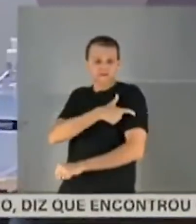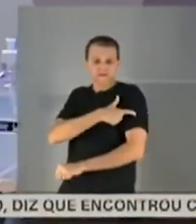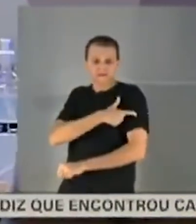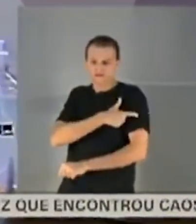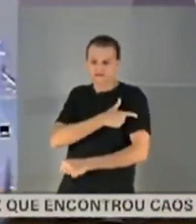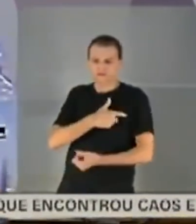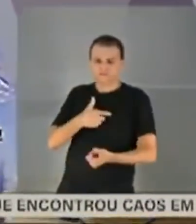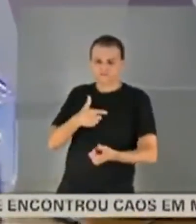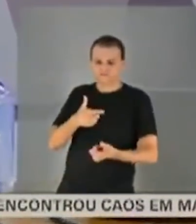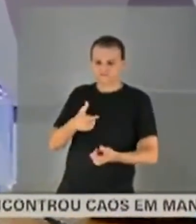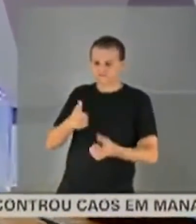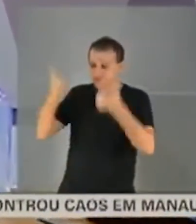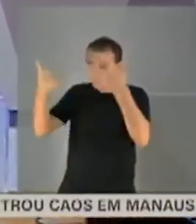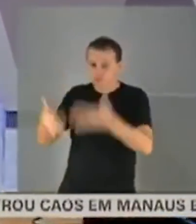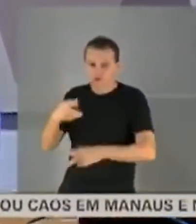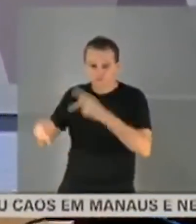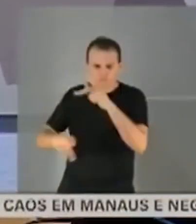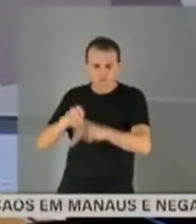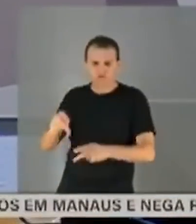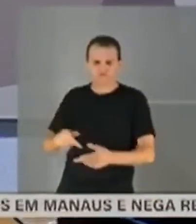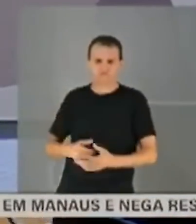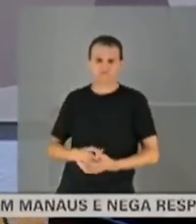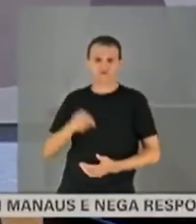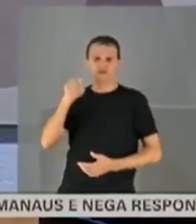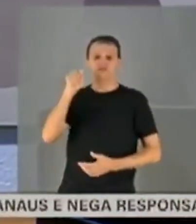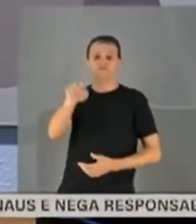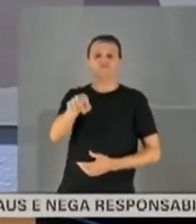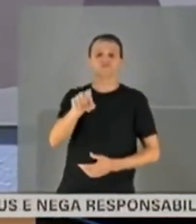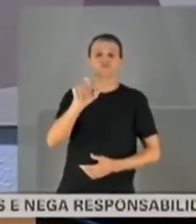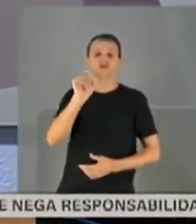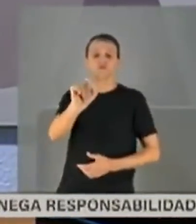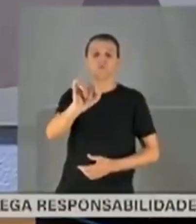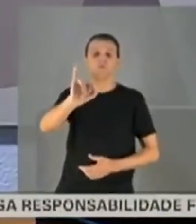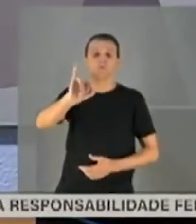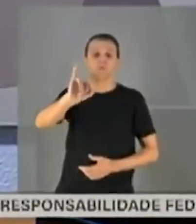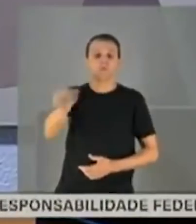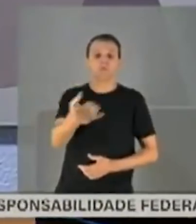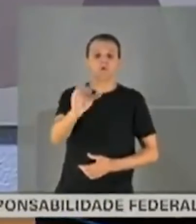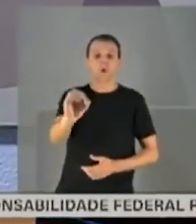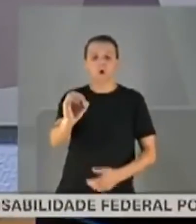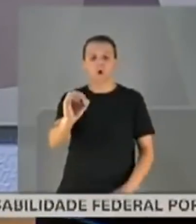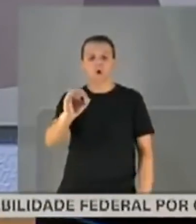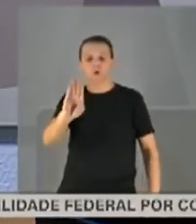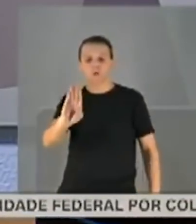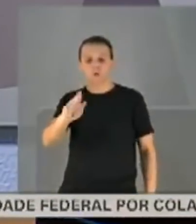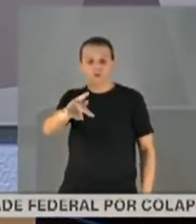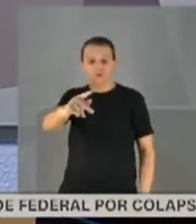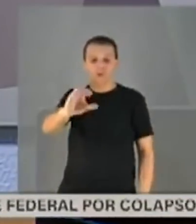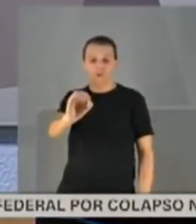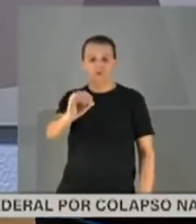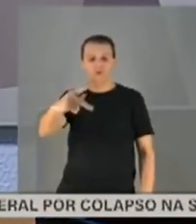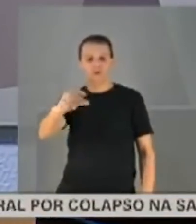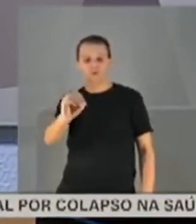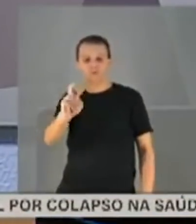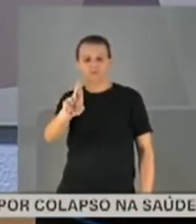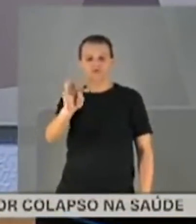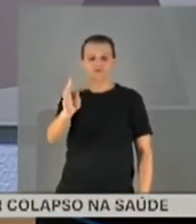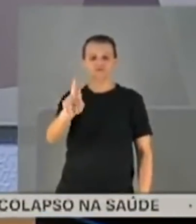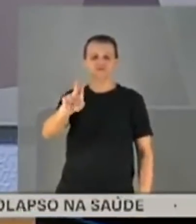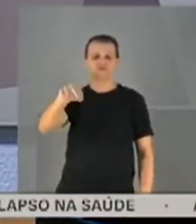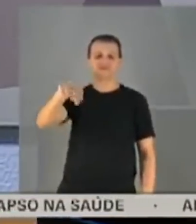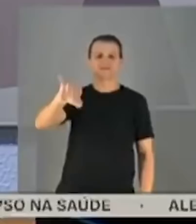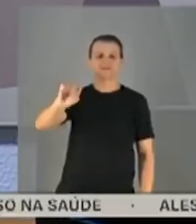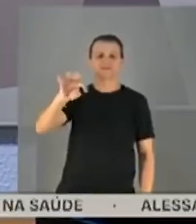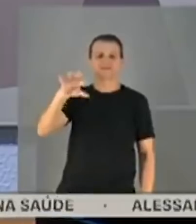população vossa excelência' repito é um oportunista é um pouquinho mista que